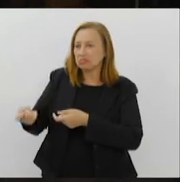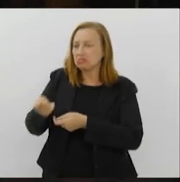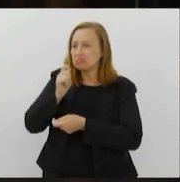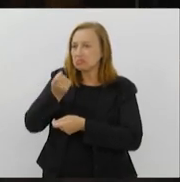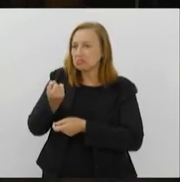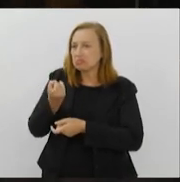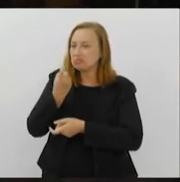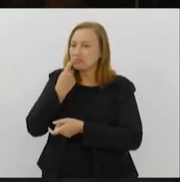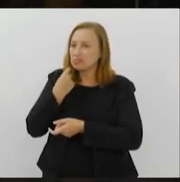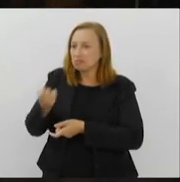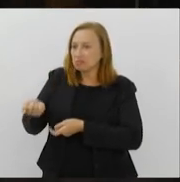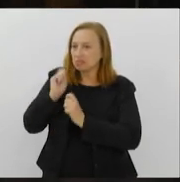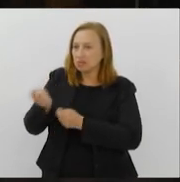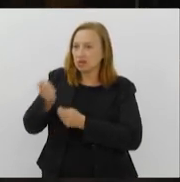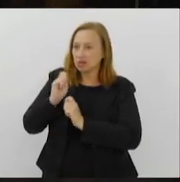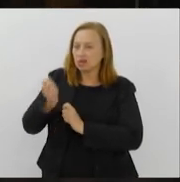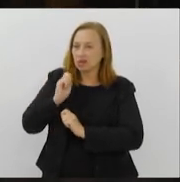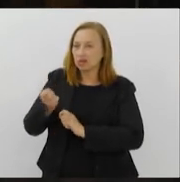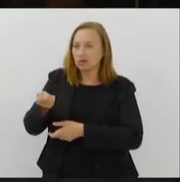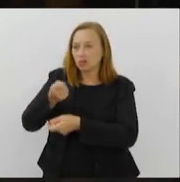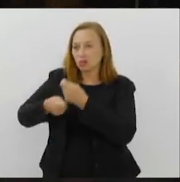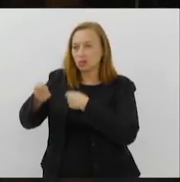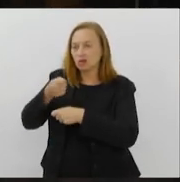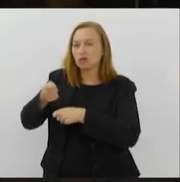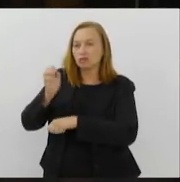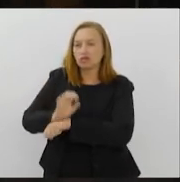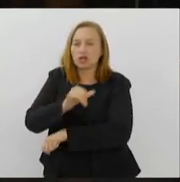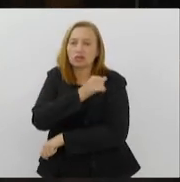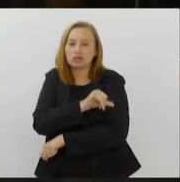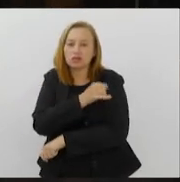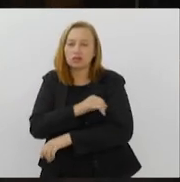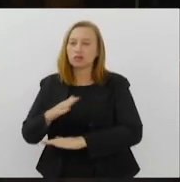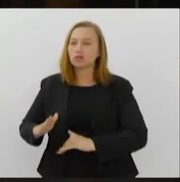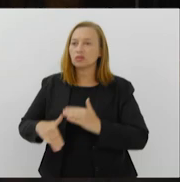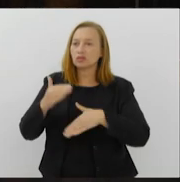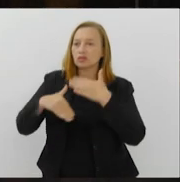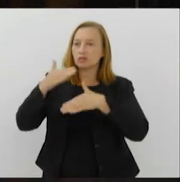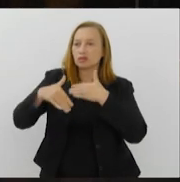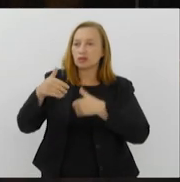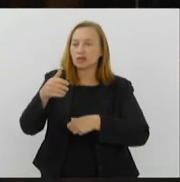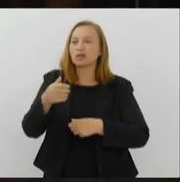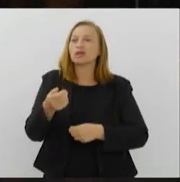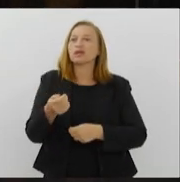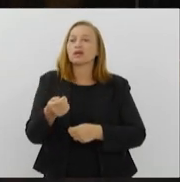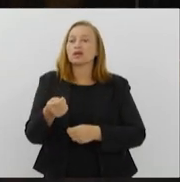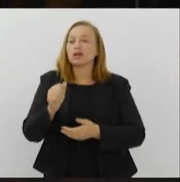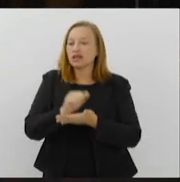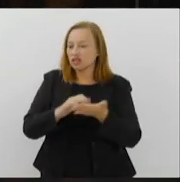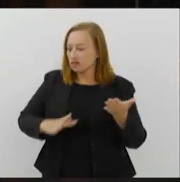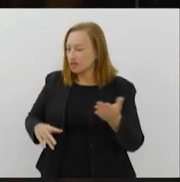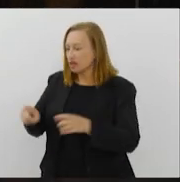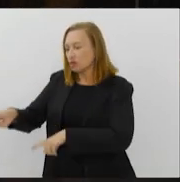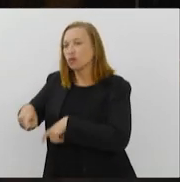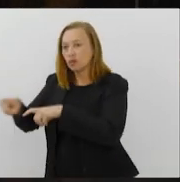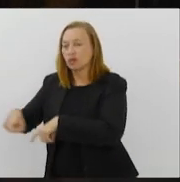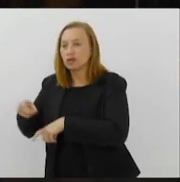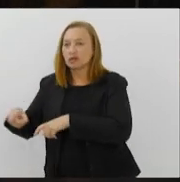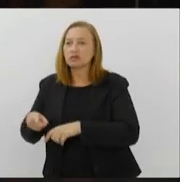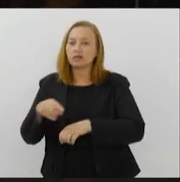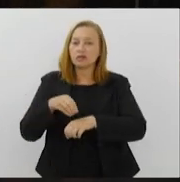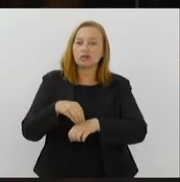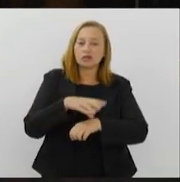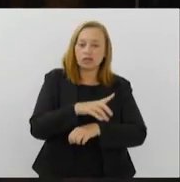projeto Mais Saúde no Campo, nos municípios que desenvolvem atividades rurais. Pareceres da Comissão de Indicação